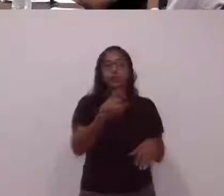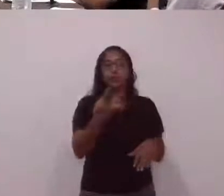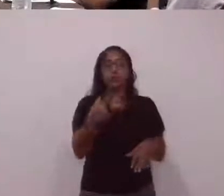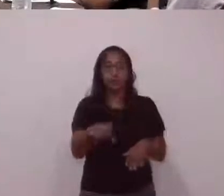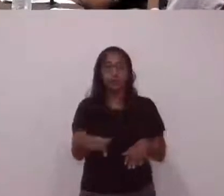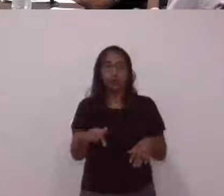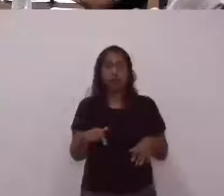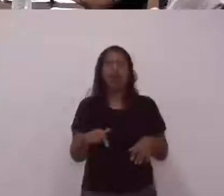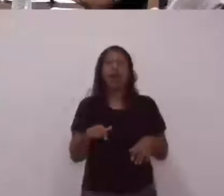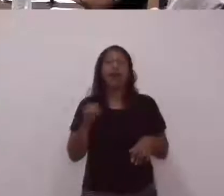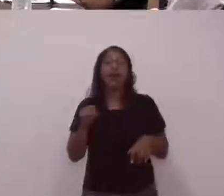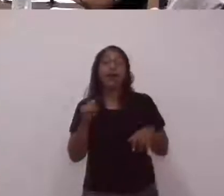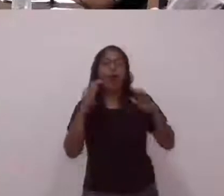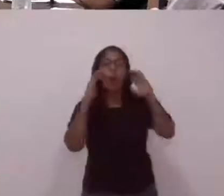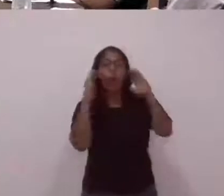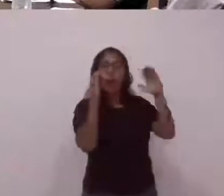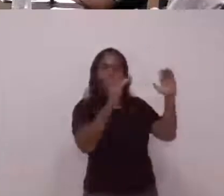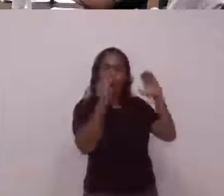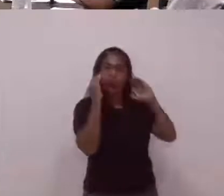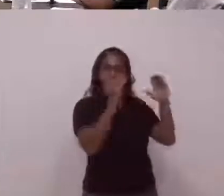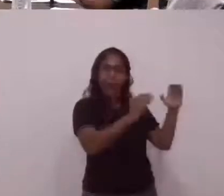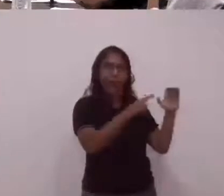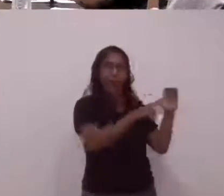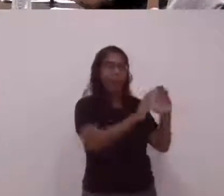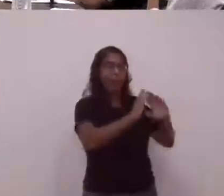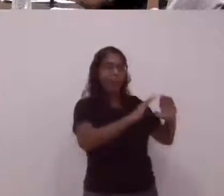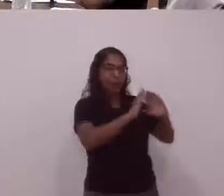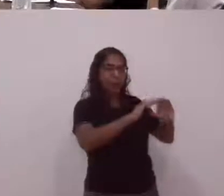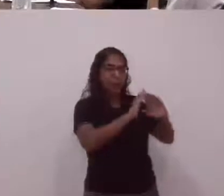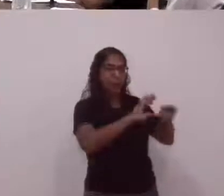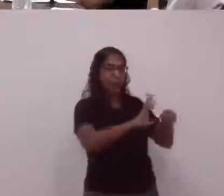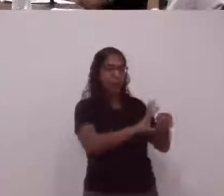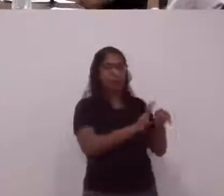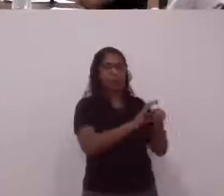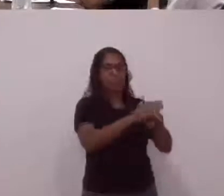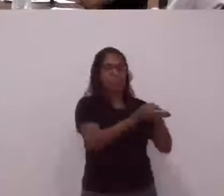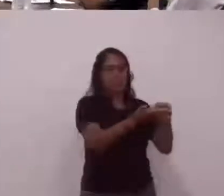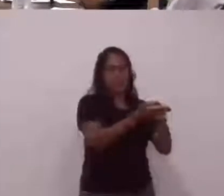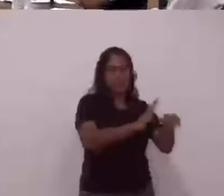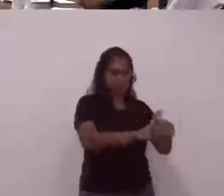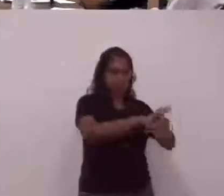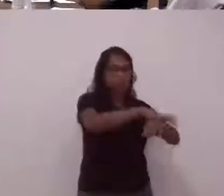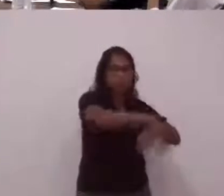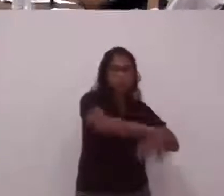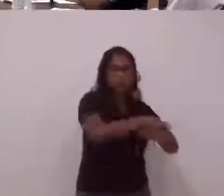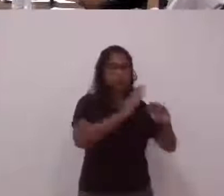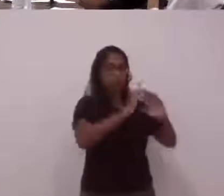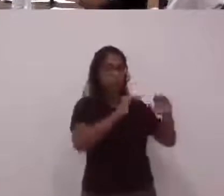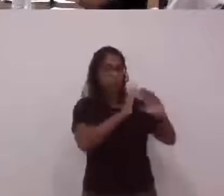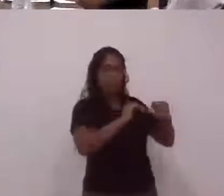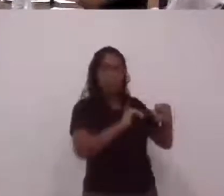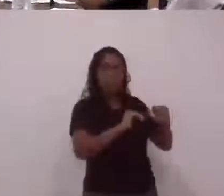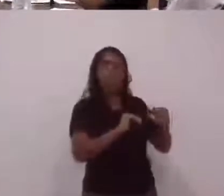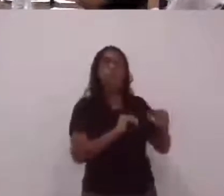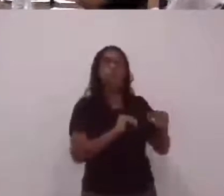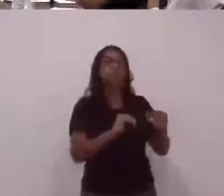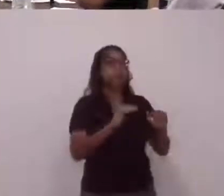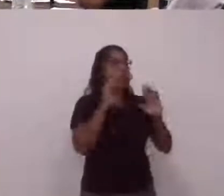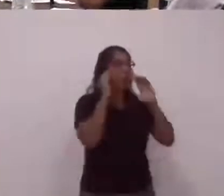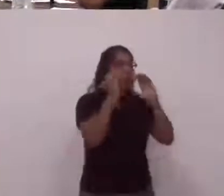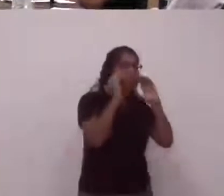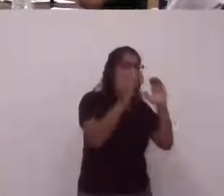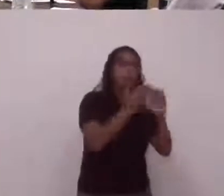cumprir as exigências da Secretaria de Segurança Pública ou recusando a